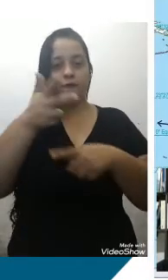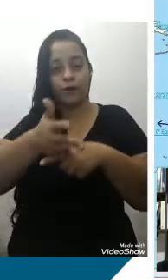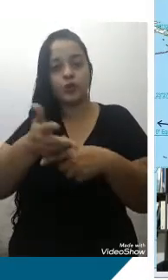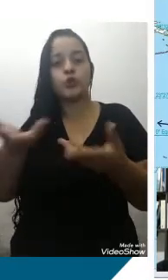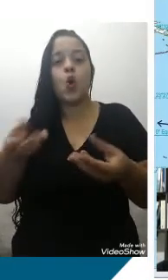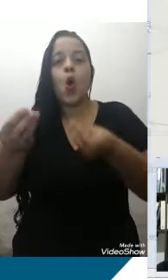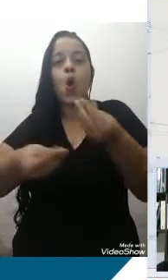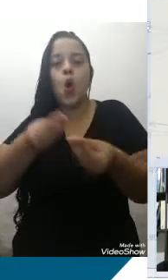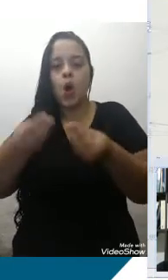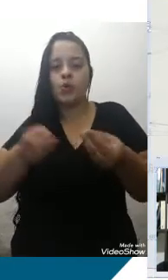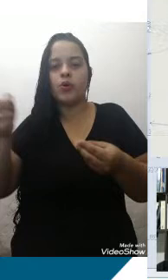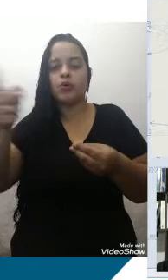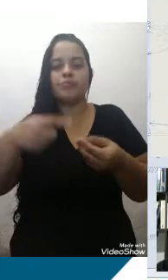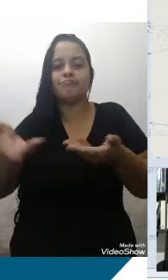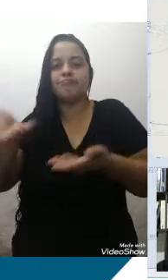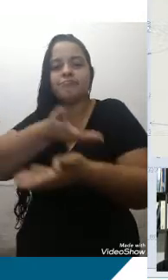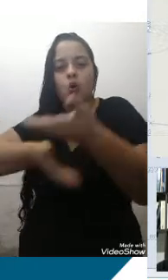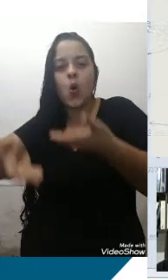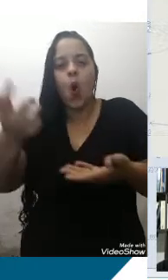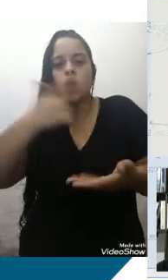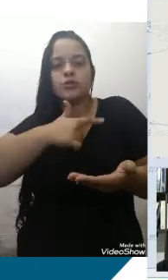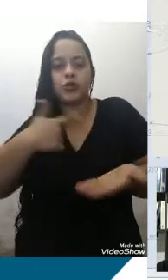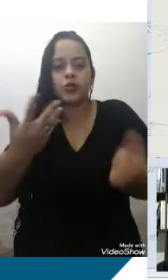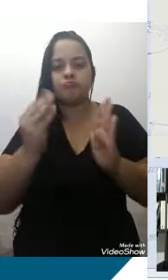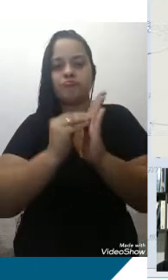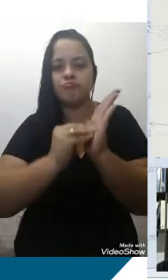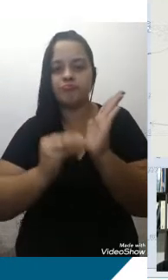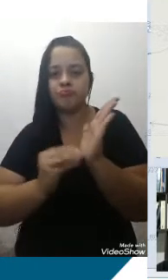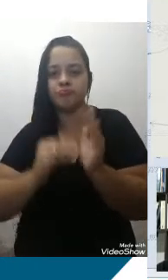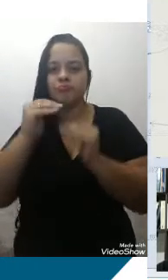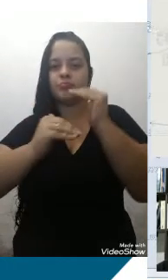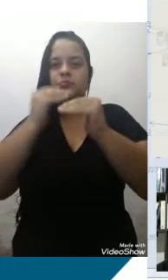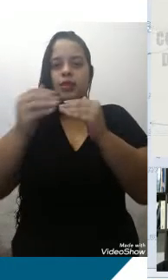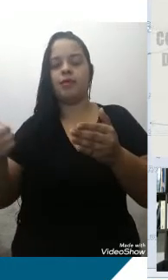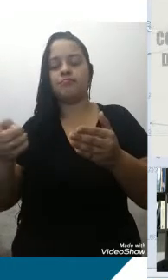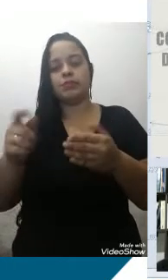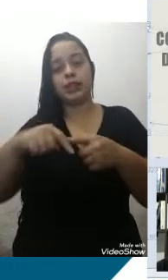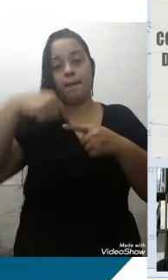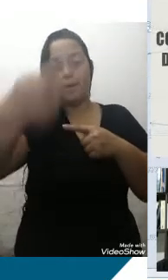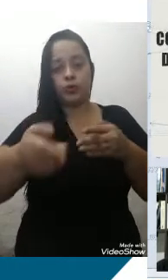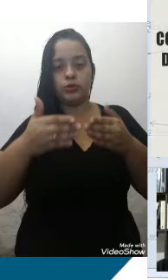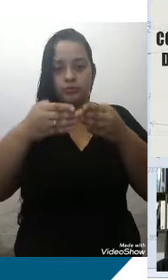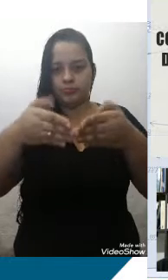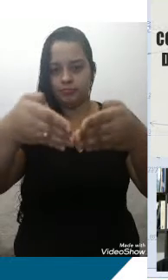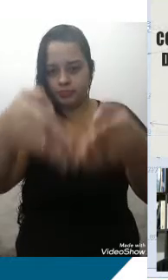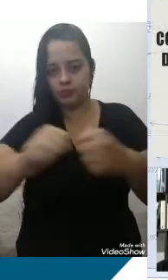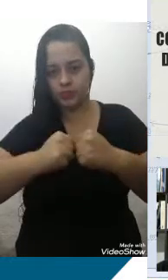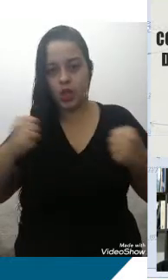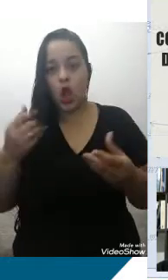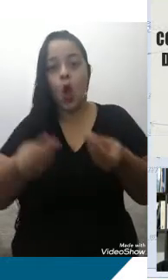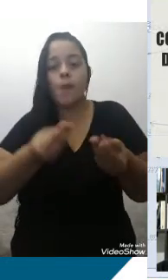como que essas relações foram construídas ali a partir da expansão marítima. Como elas foram